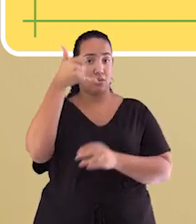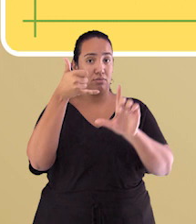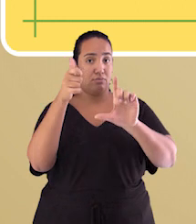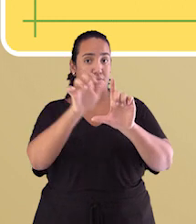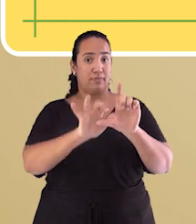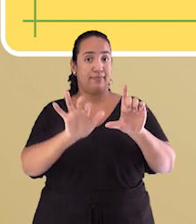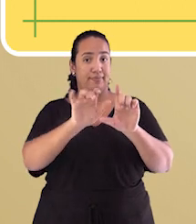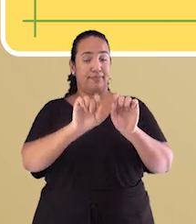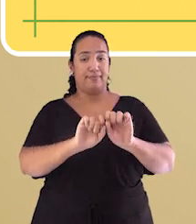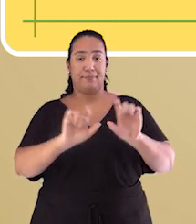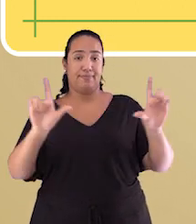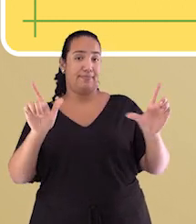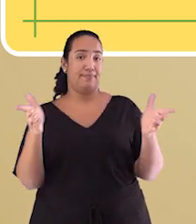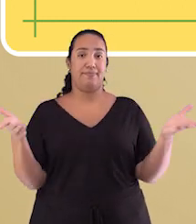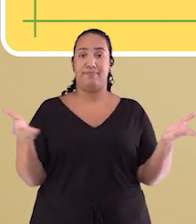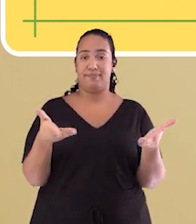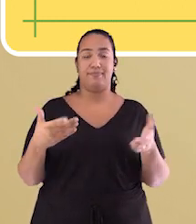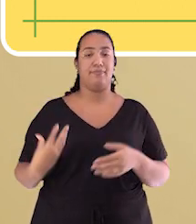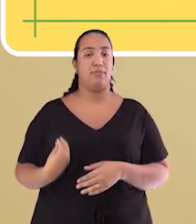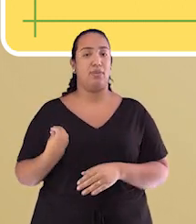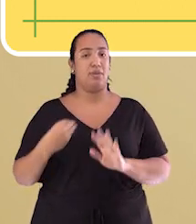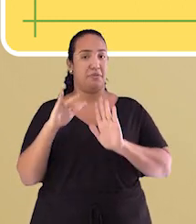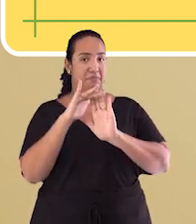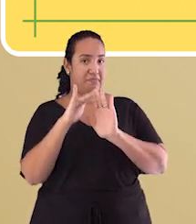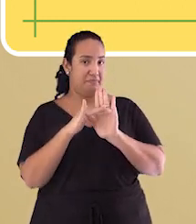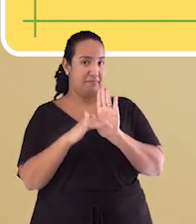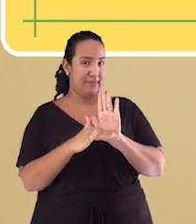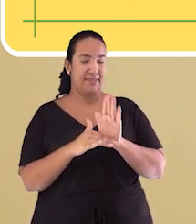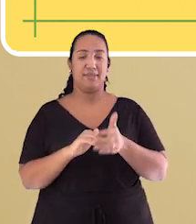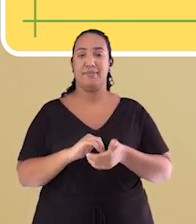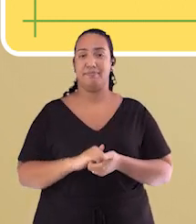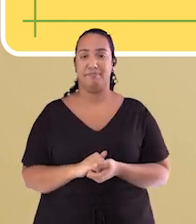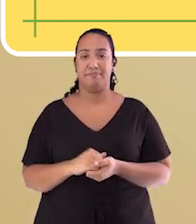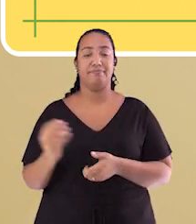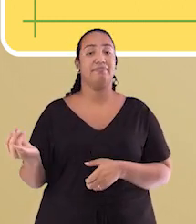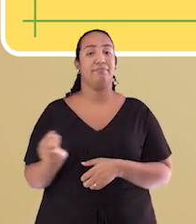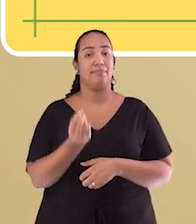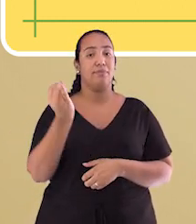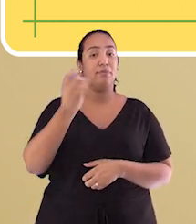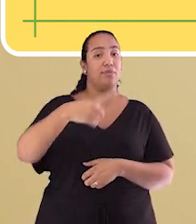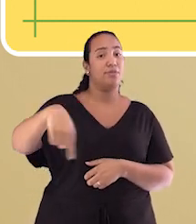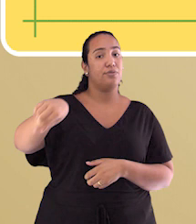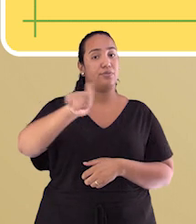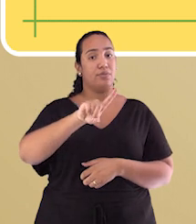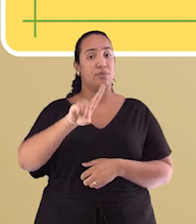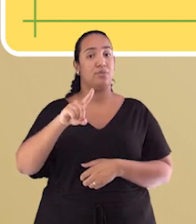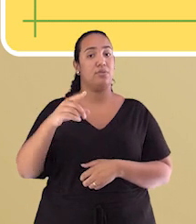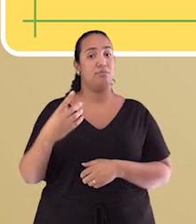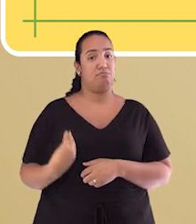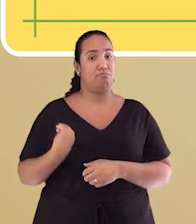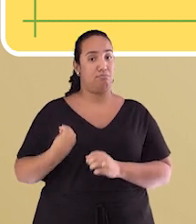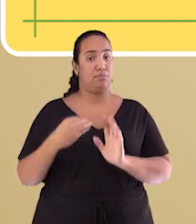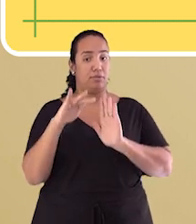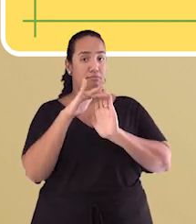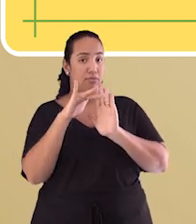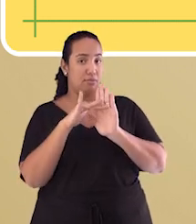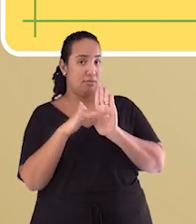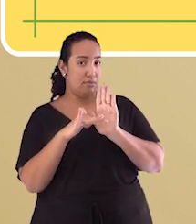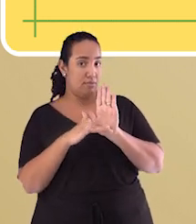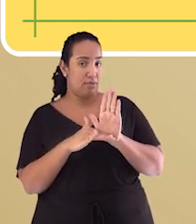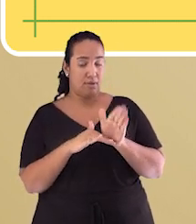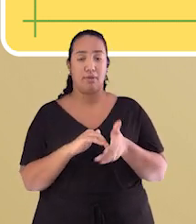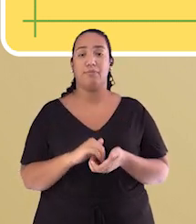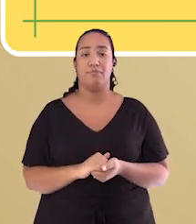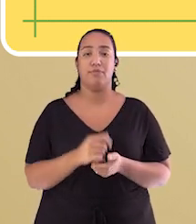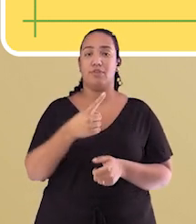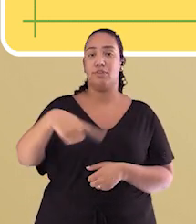Code que está aí na tela e preencher a lista de presença da aula. É importante preencher esse formulário de presença